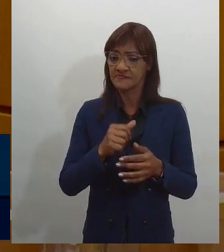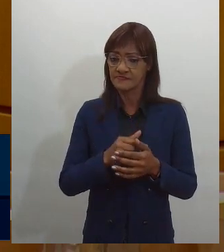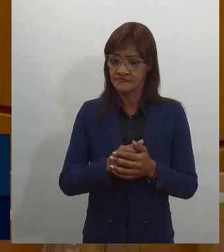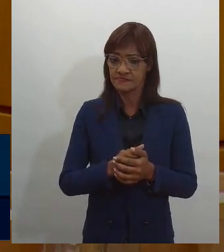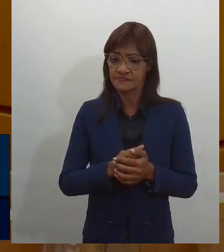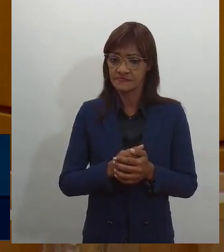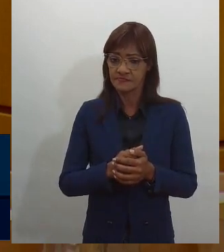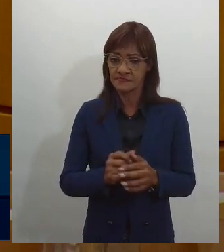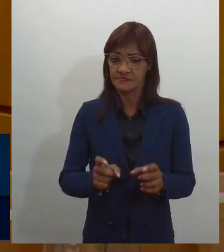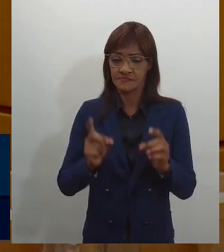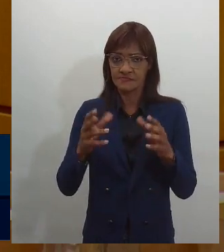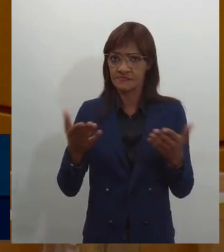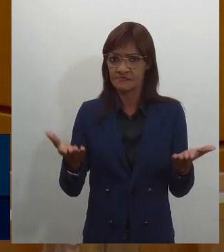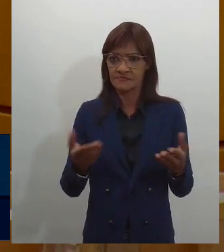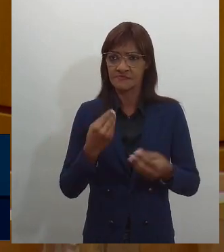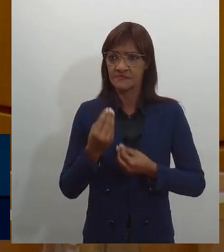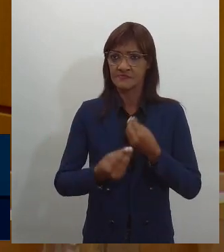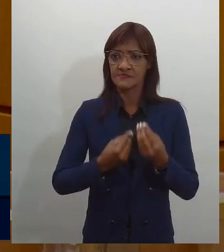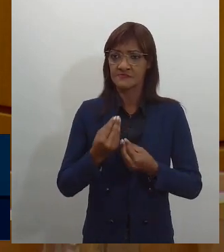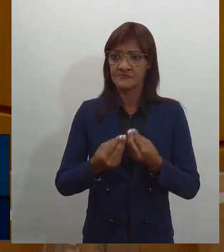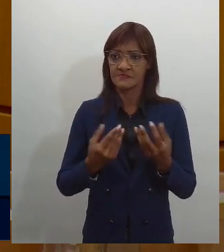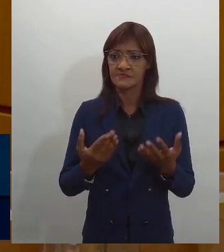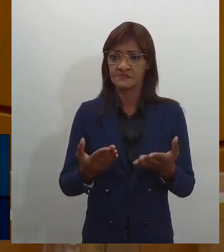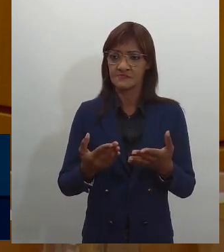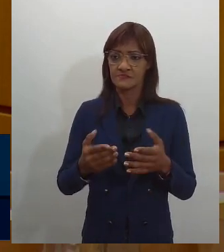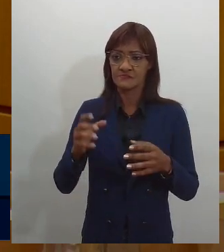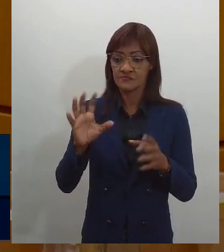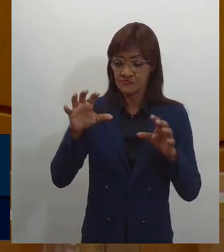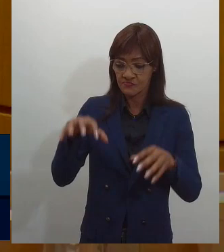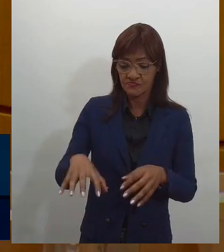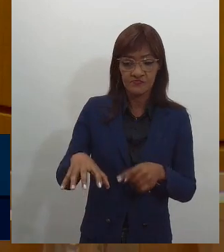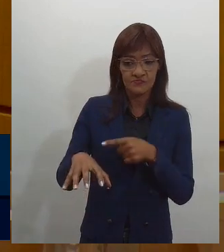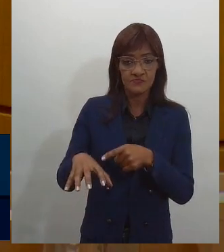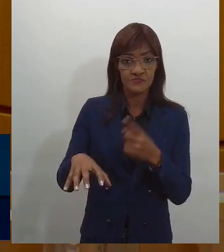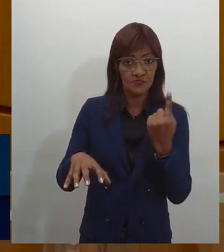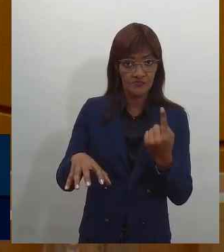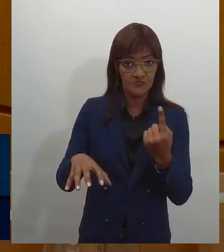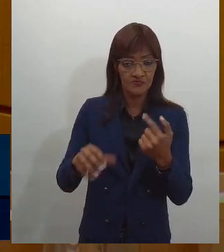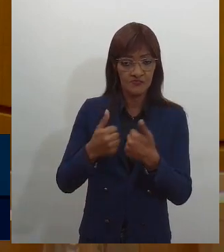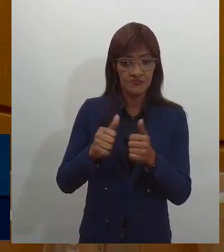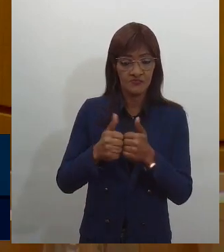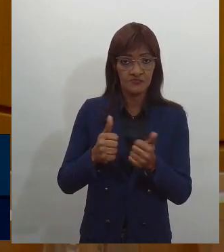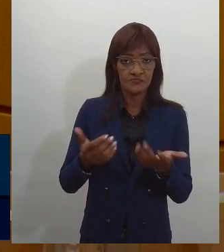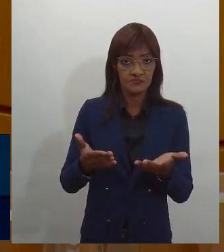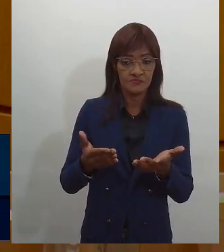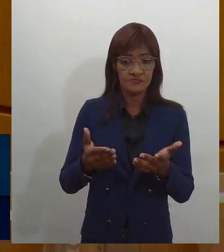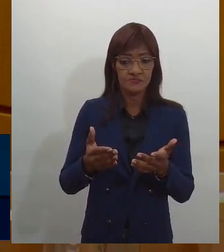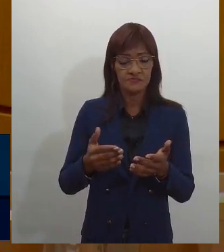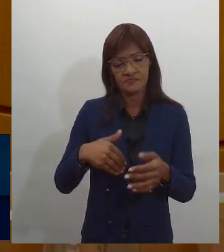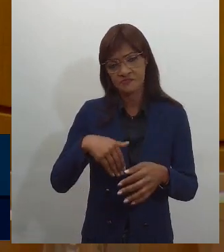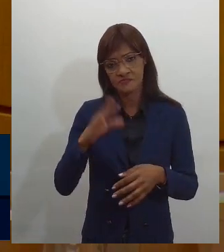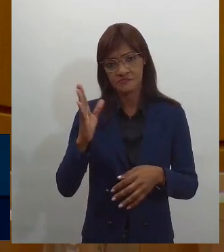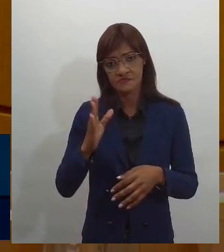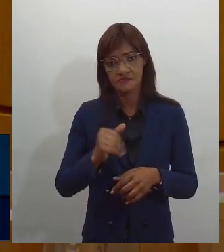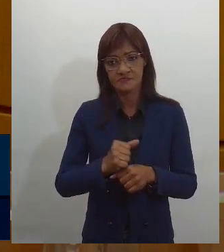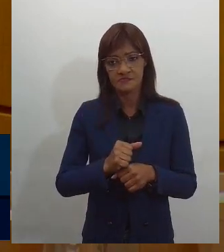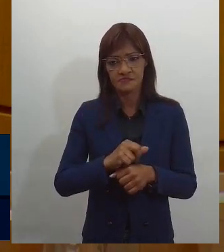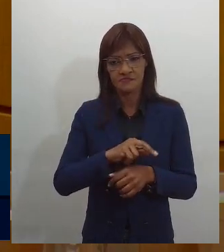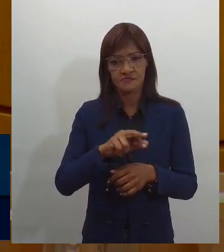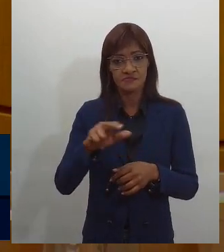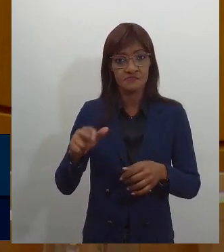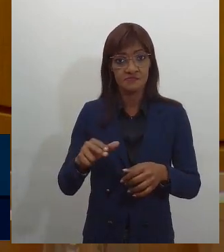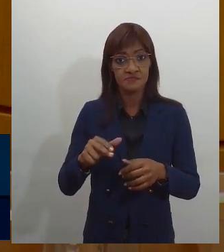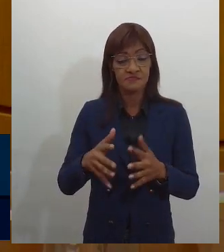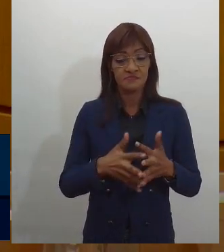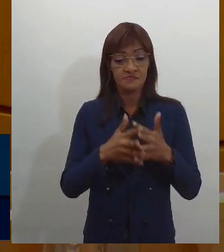você atender um bairro inteiro com um carro-pipa. Então, precisa ser disponibilizado mais carros-pipas. E, ao mesmo tempo, como eu também